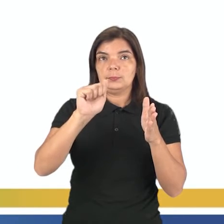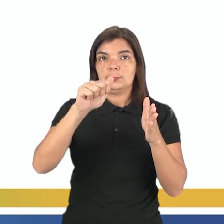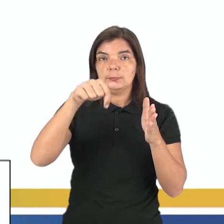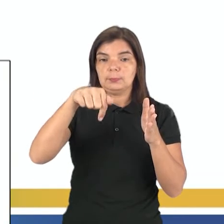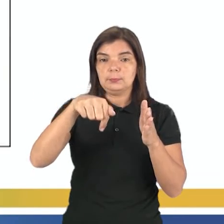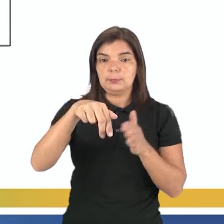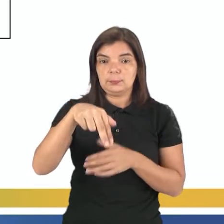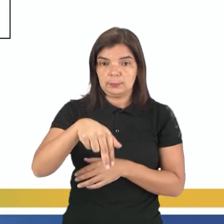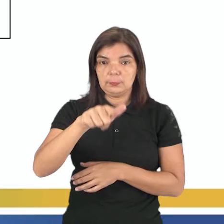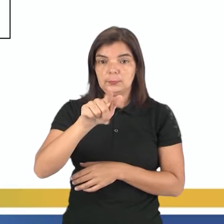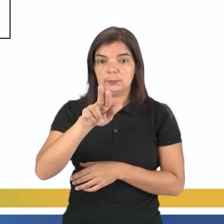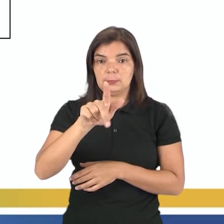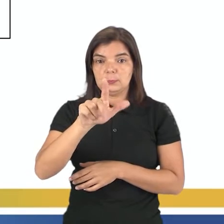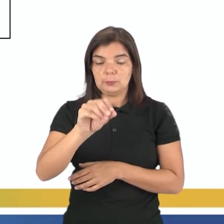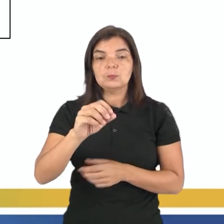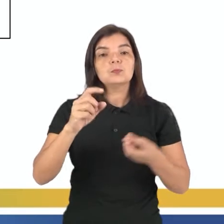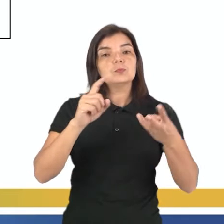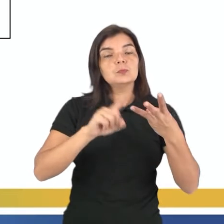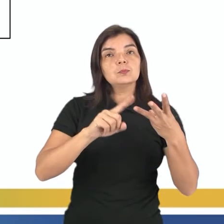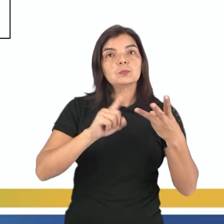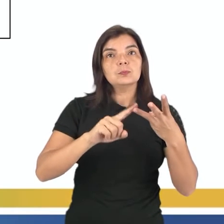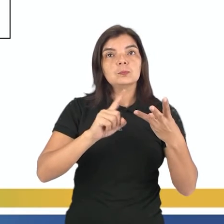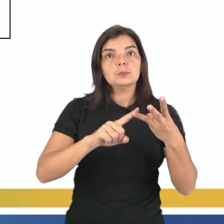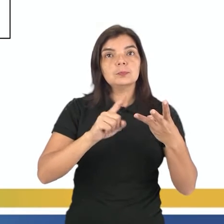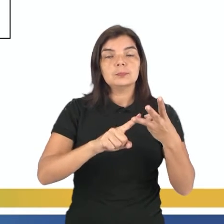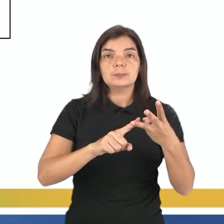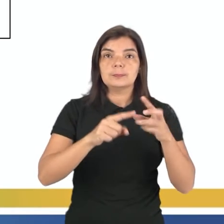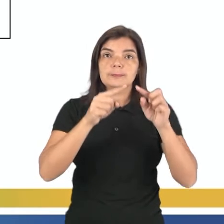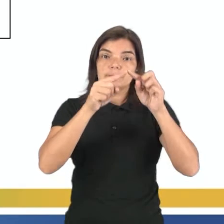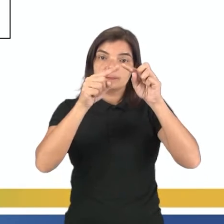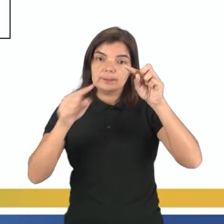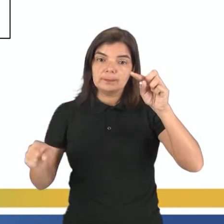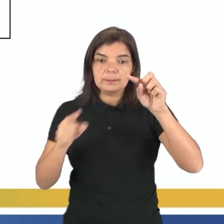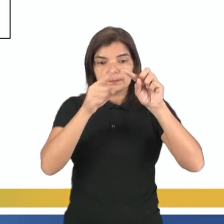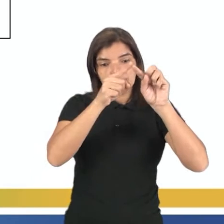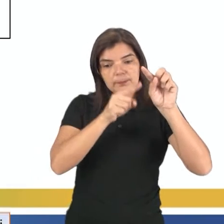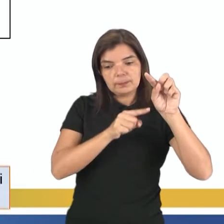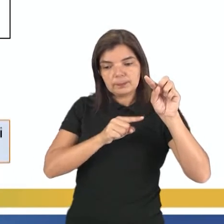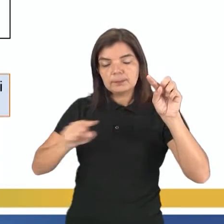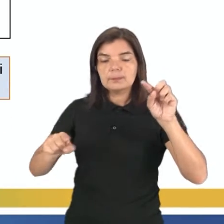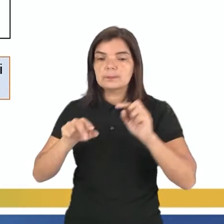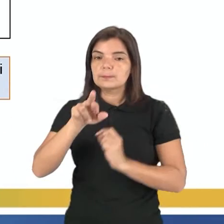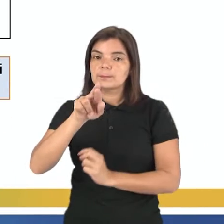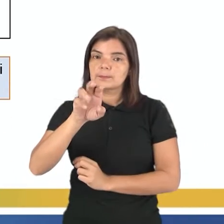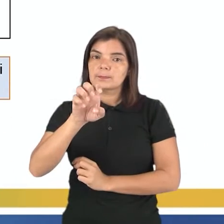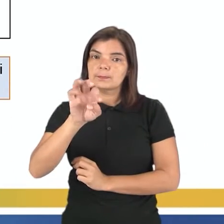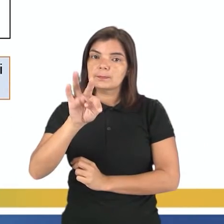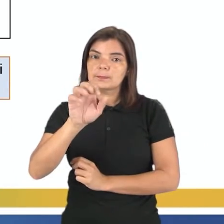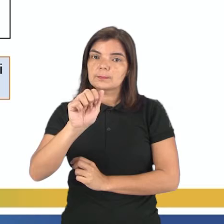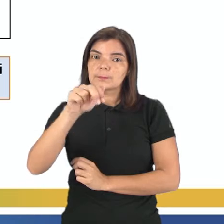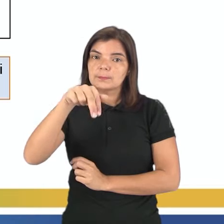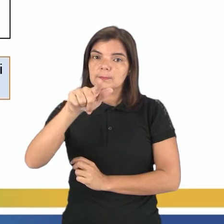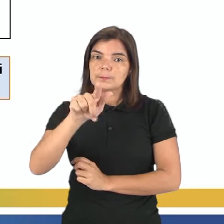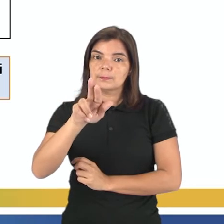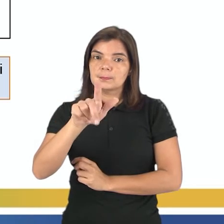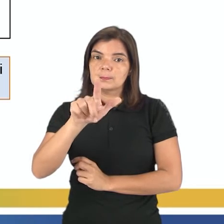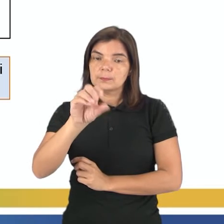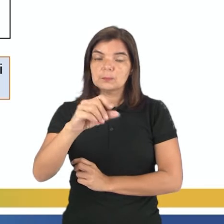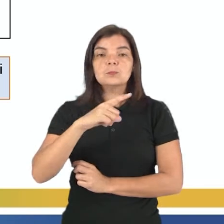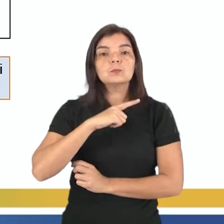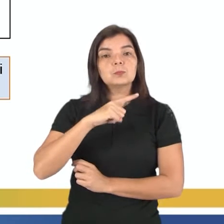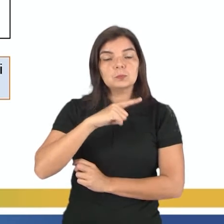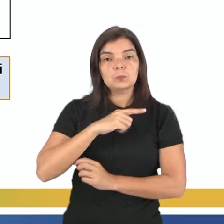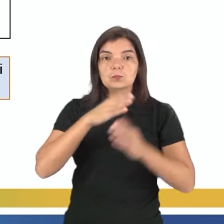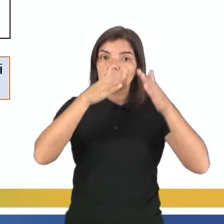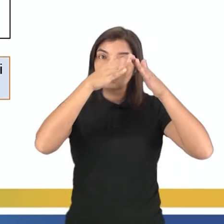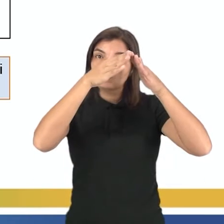ok? E a terceira classificação é um triângulo retângulo. O que é um triângulo retângulo? É um triângulo que possui um